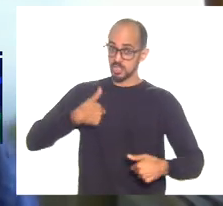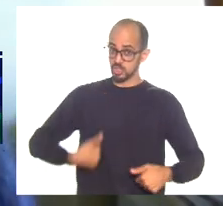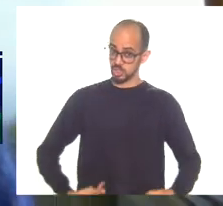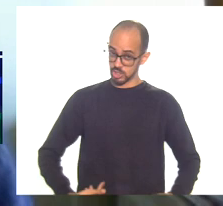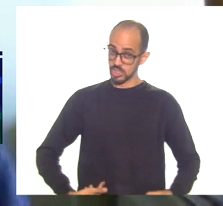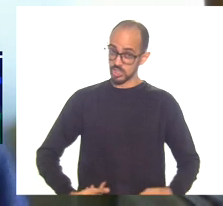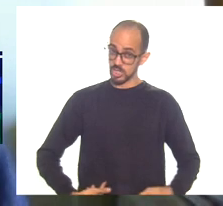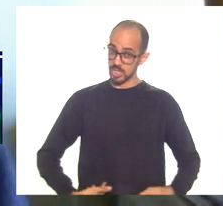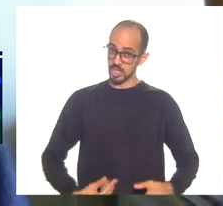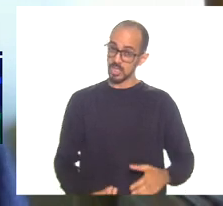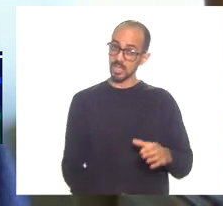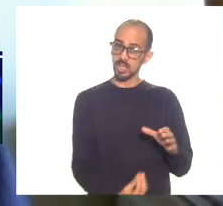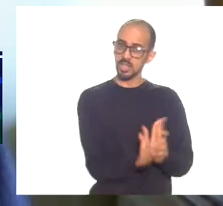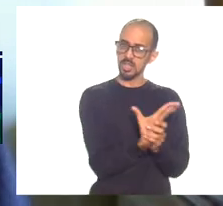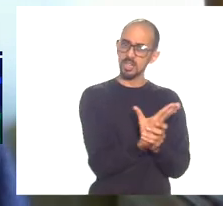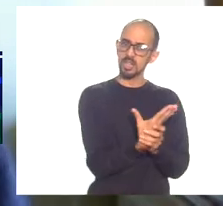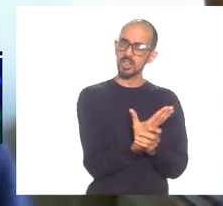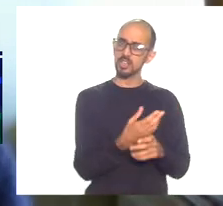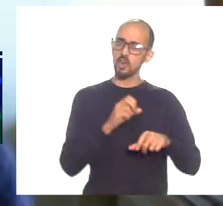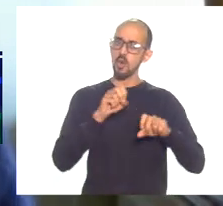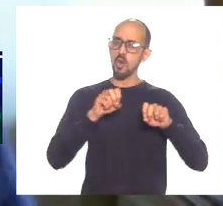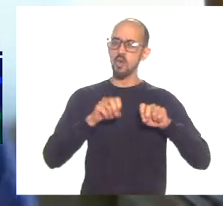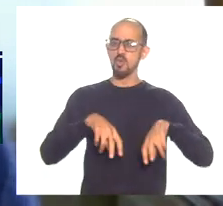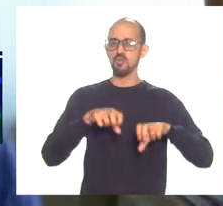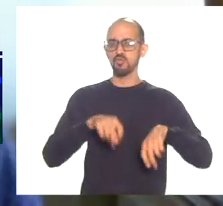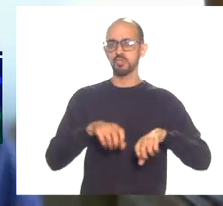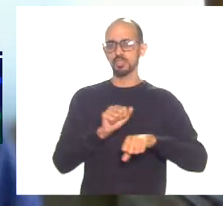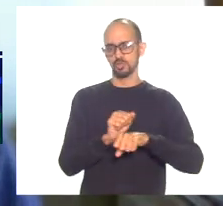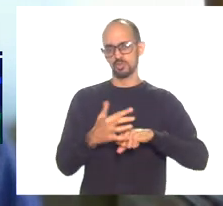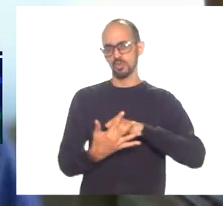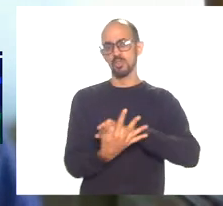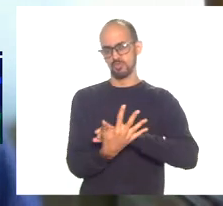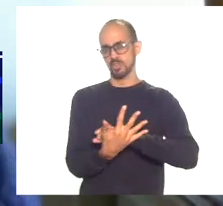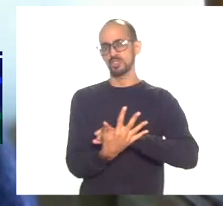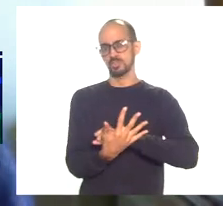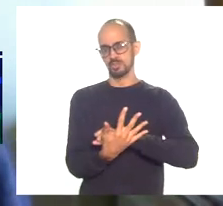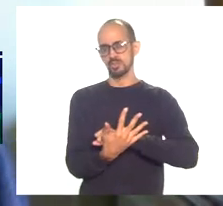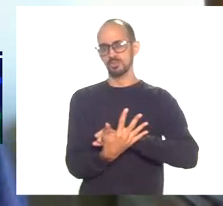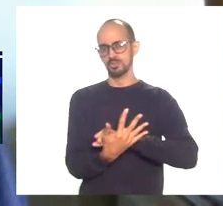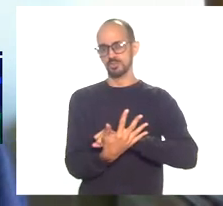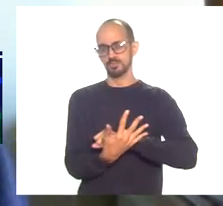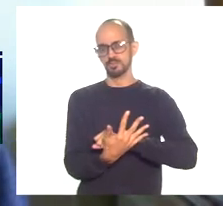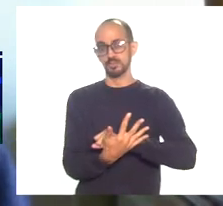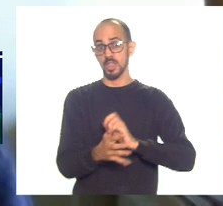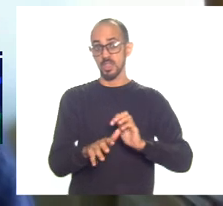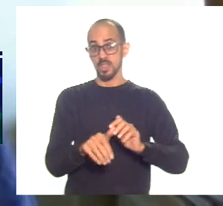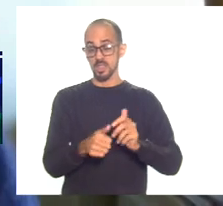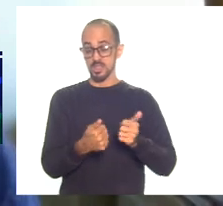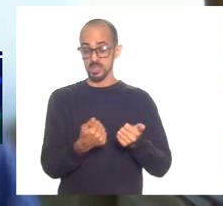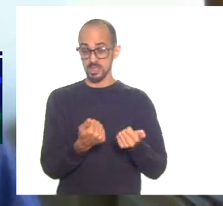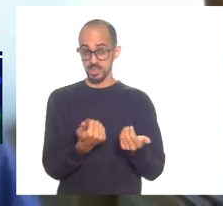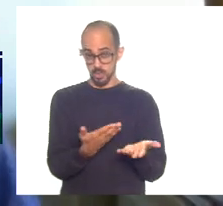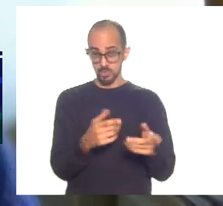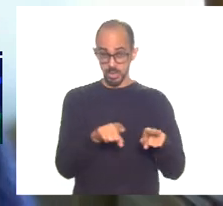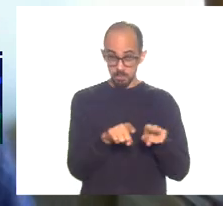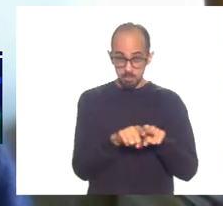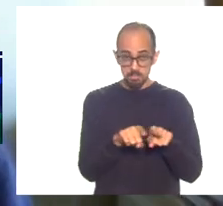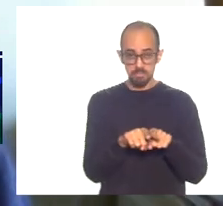e eu origem ao vírus do covid-19 e con comitantemente